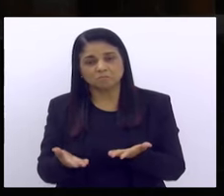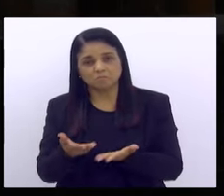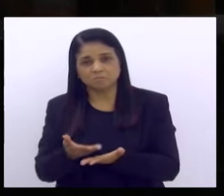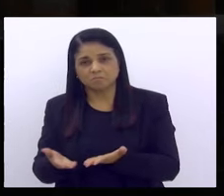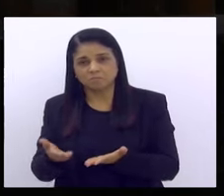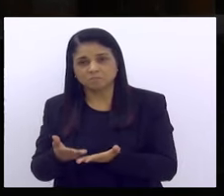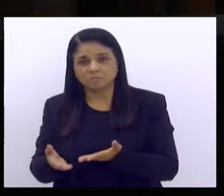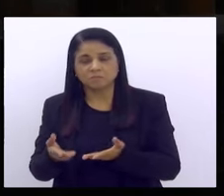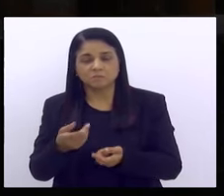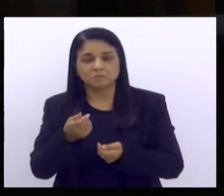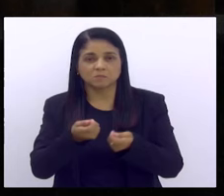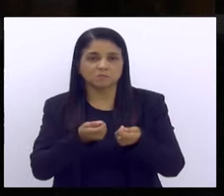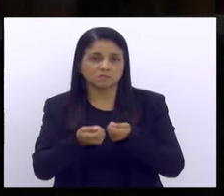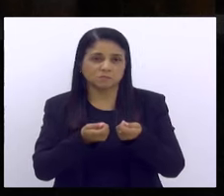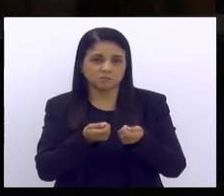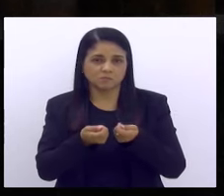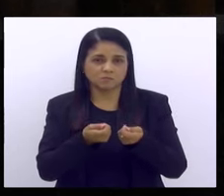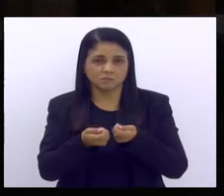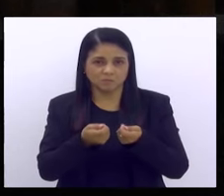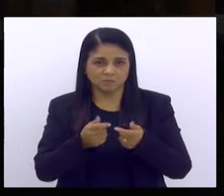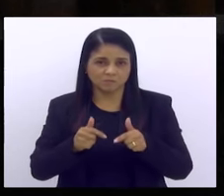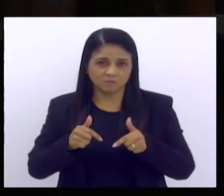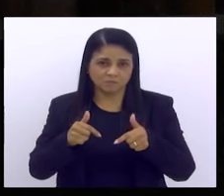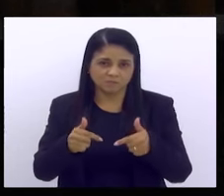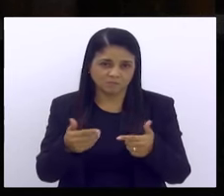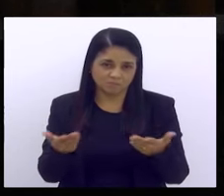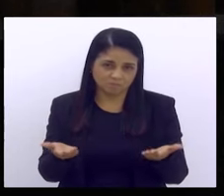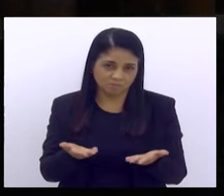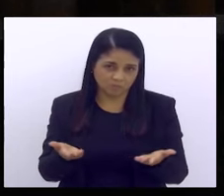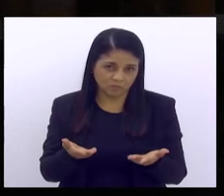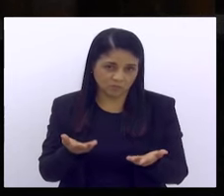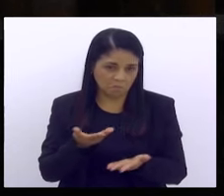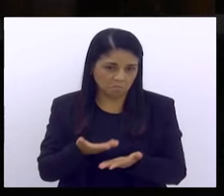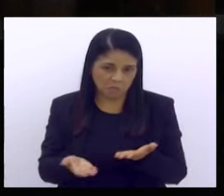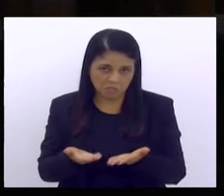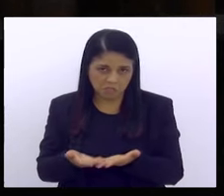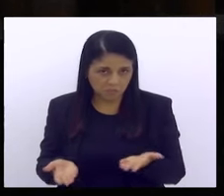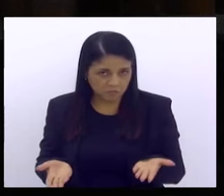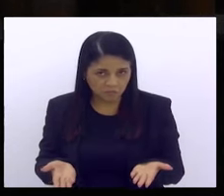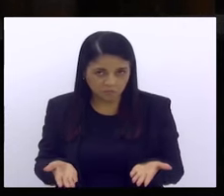o controle dessas ações como foi perdido. Então, estou trazendo